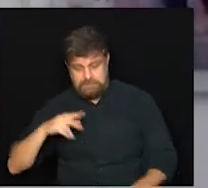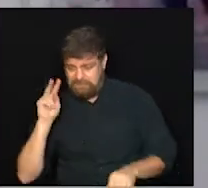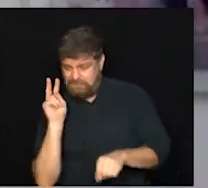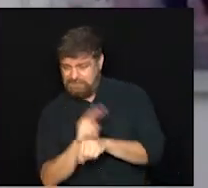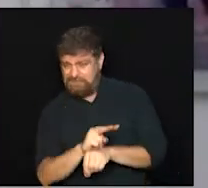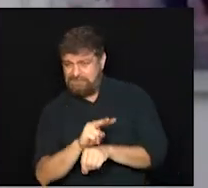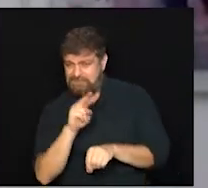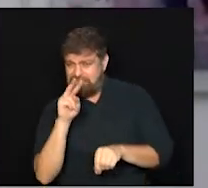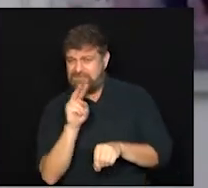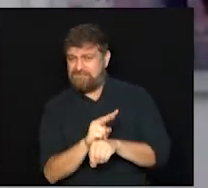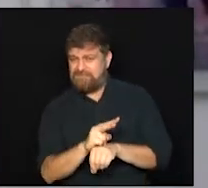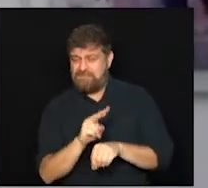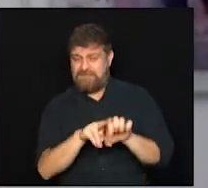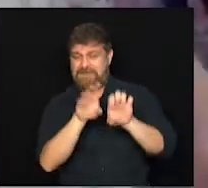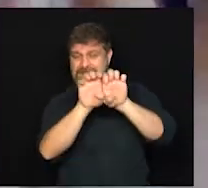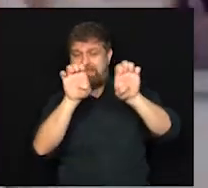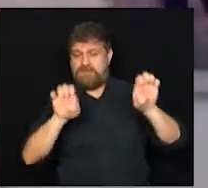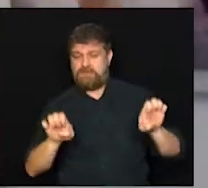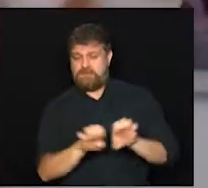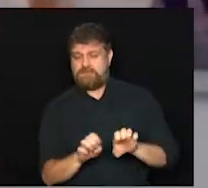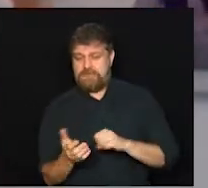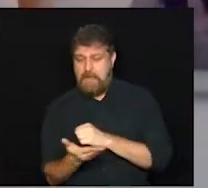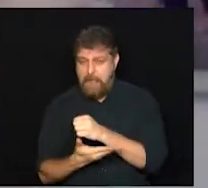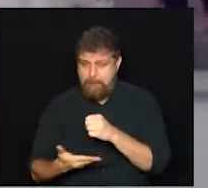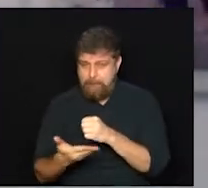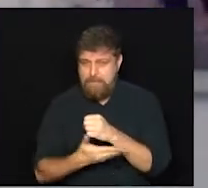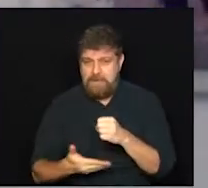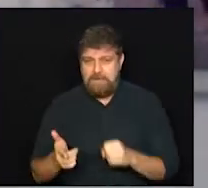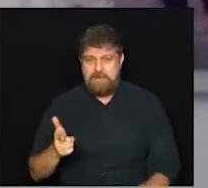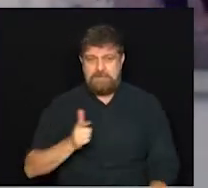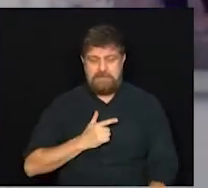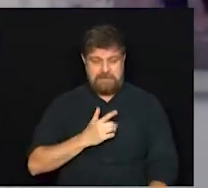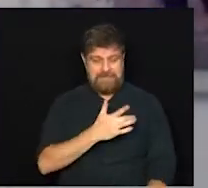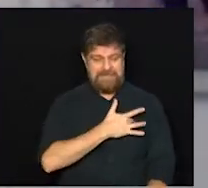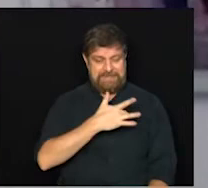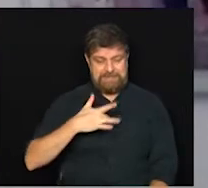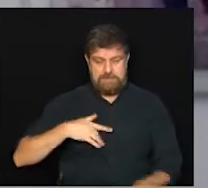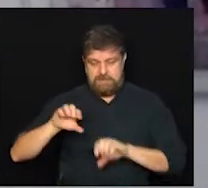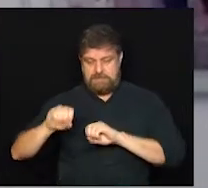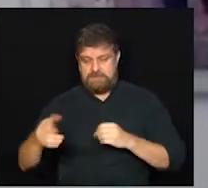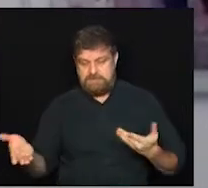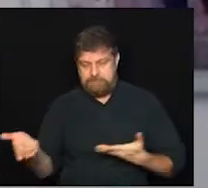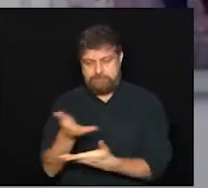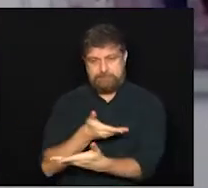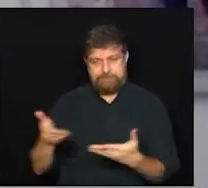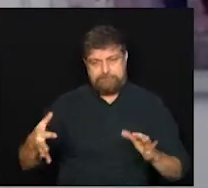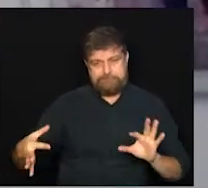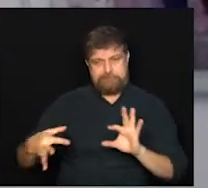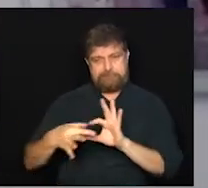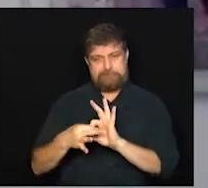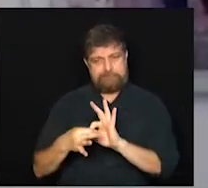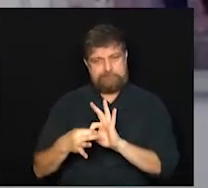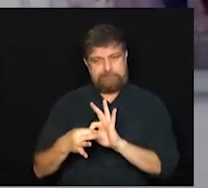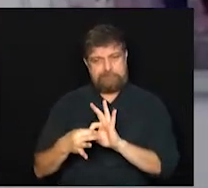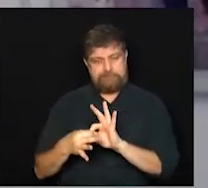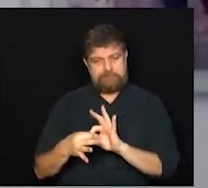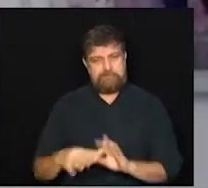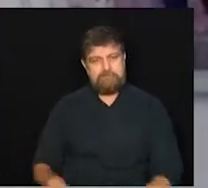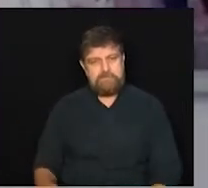precisa estar bem estruturado. Então, a articulação entre a saúde e a educação precisa ser absoluta nesse